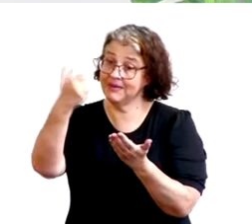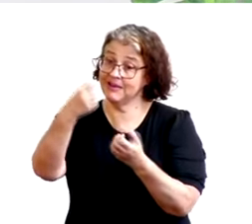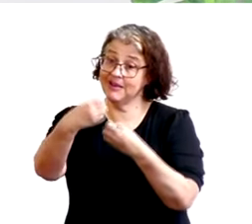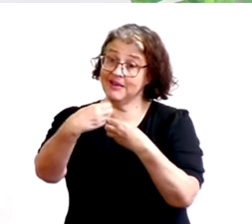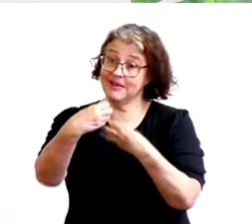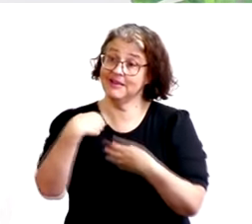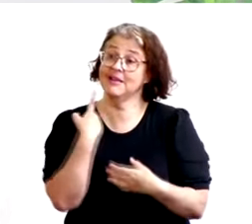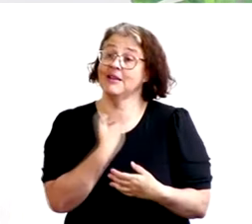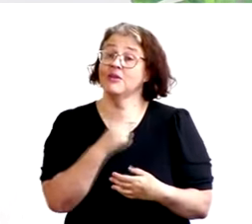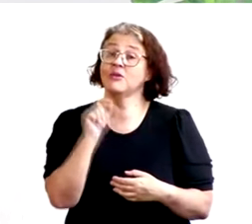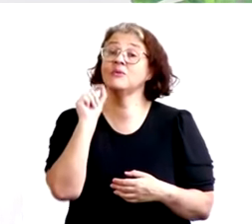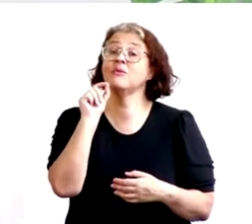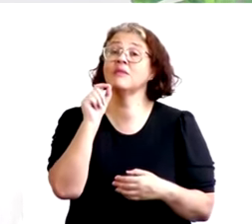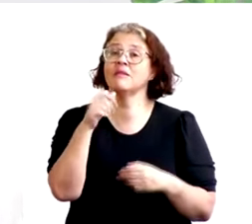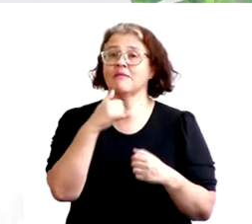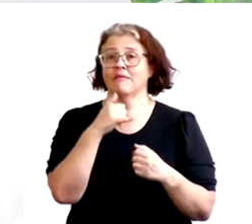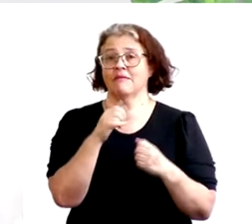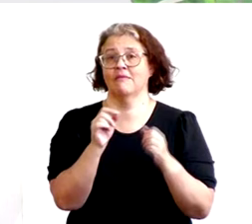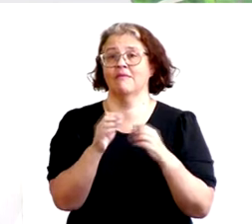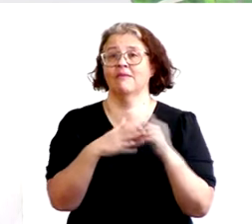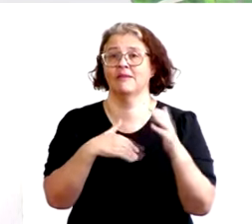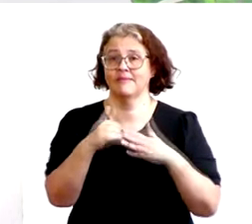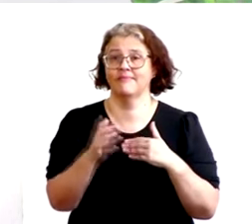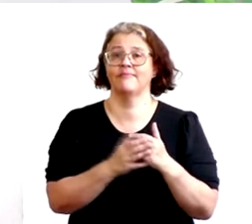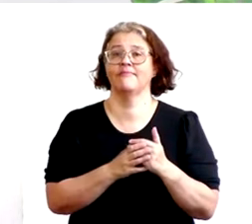nós devemos falar para Deus